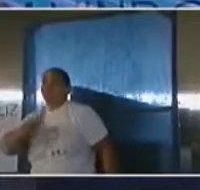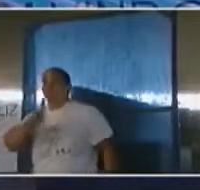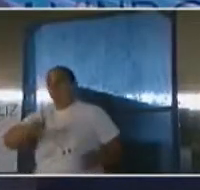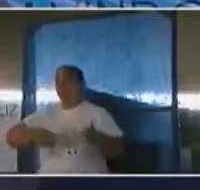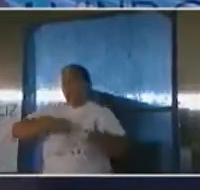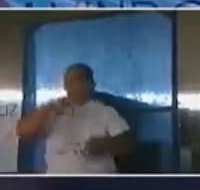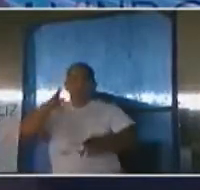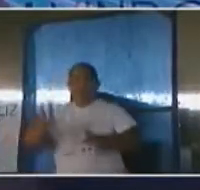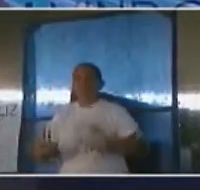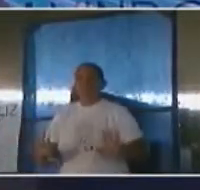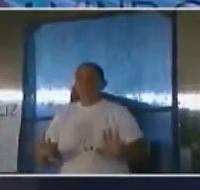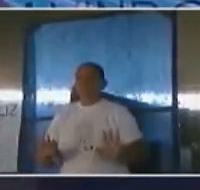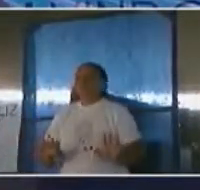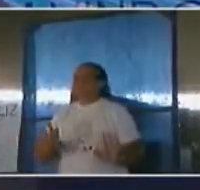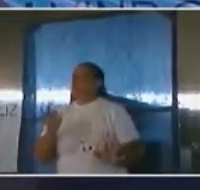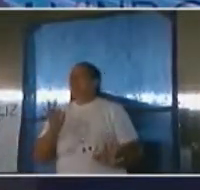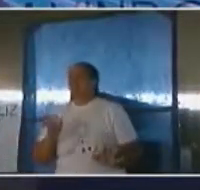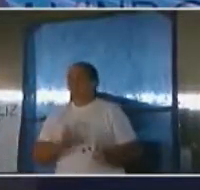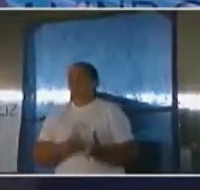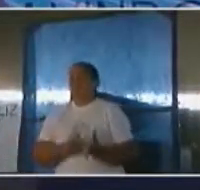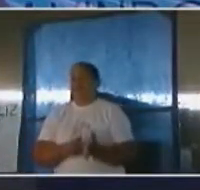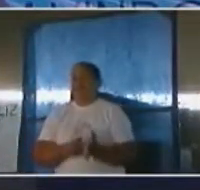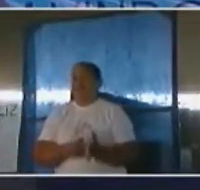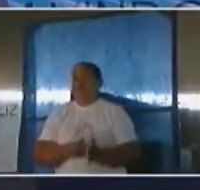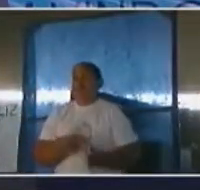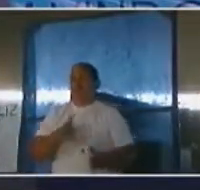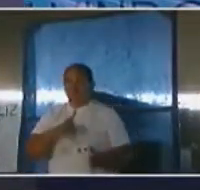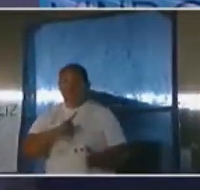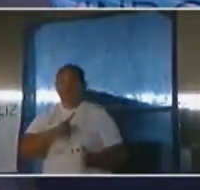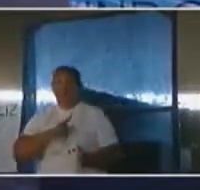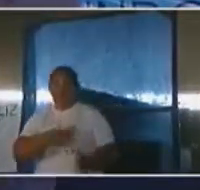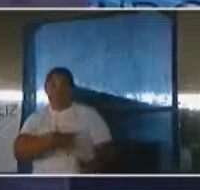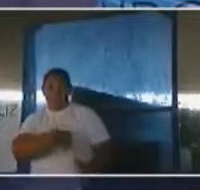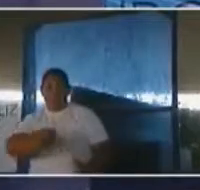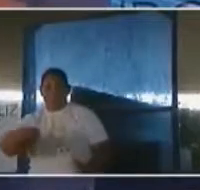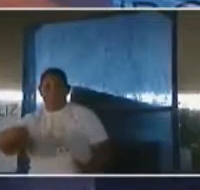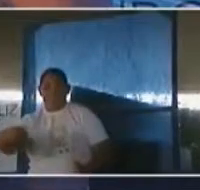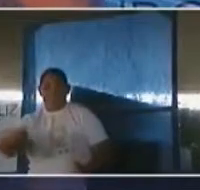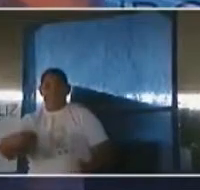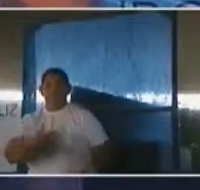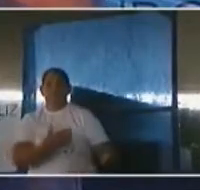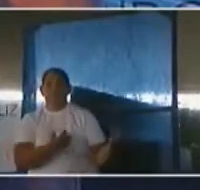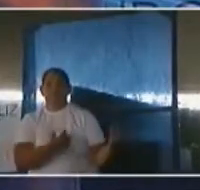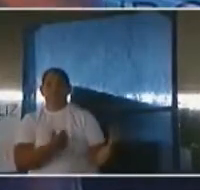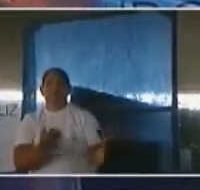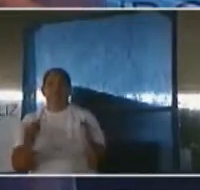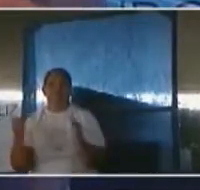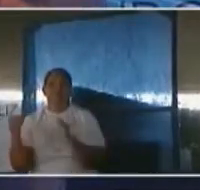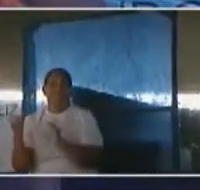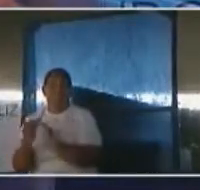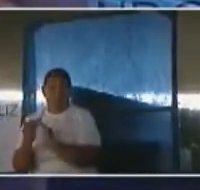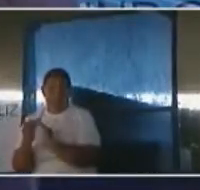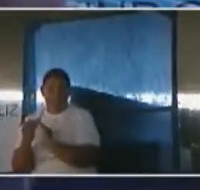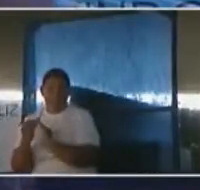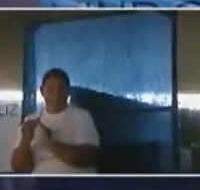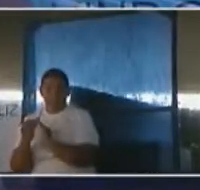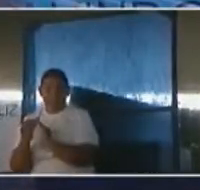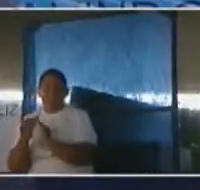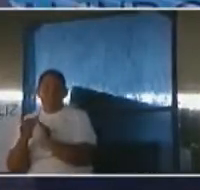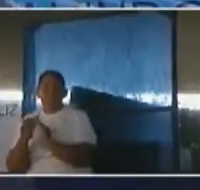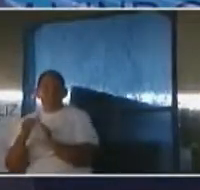um filho adolescente em casa, de vez em quando vai me escapar um: no meu tempo era